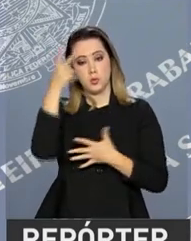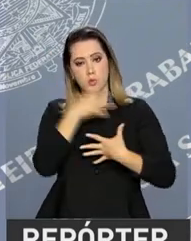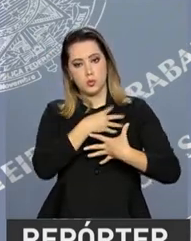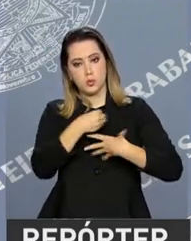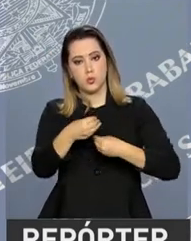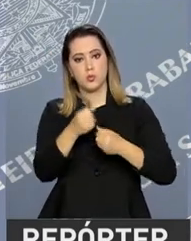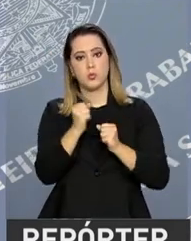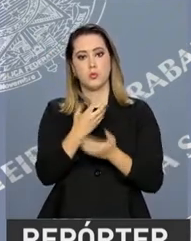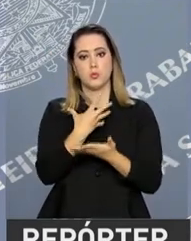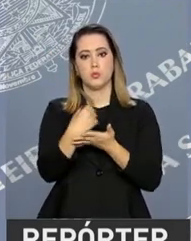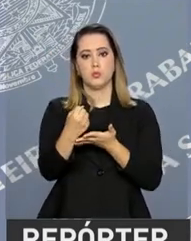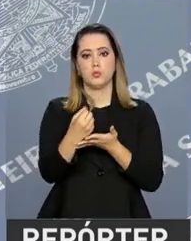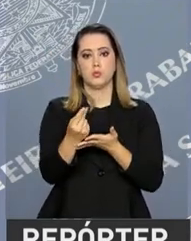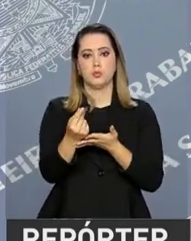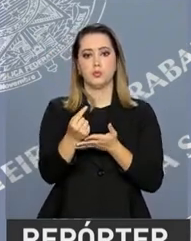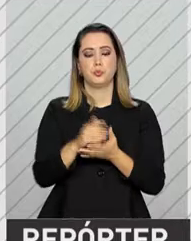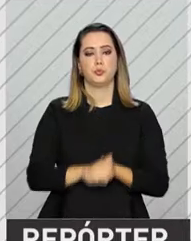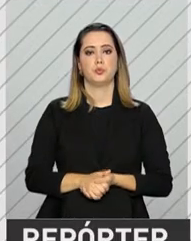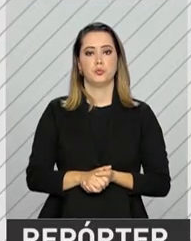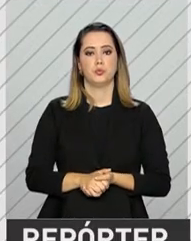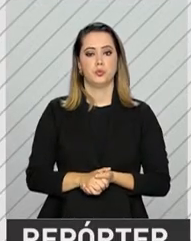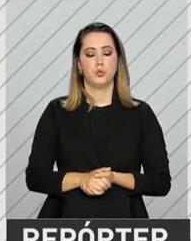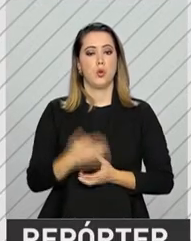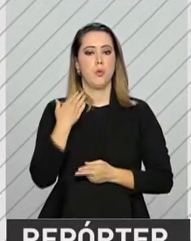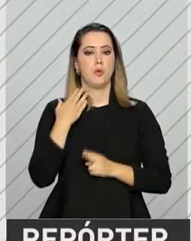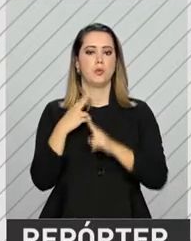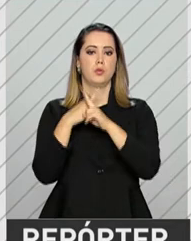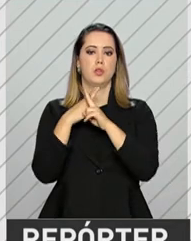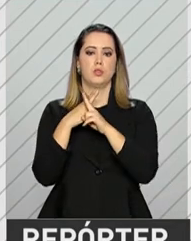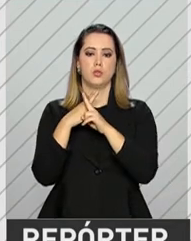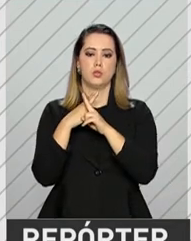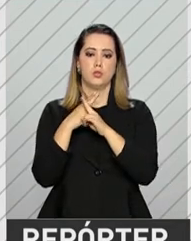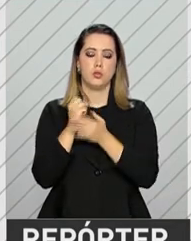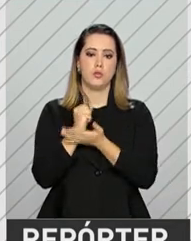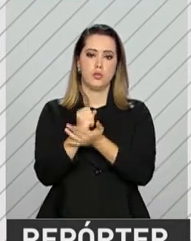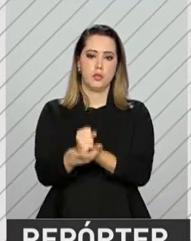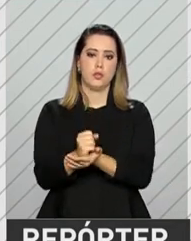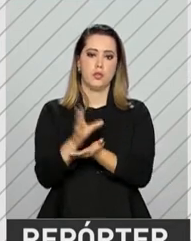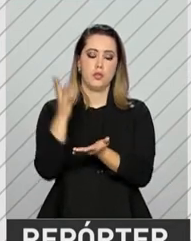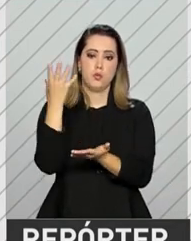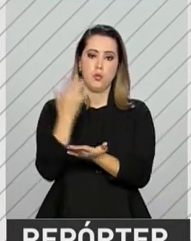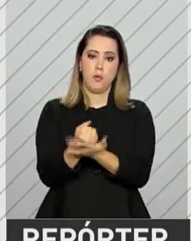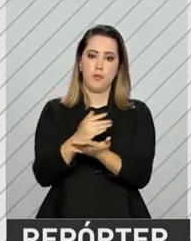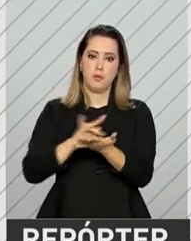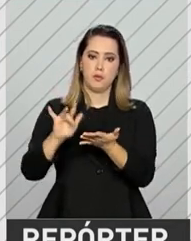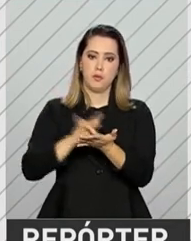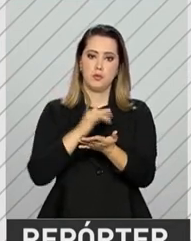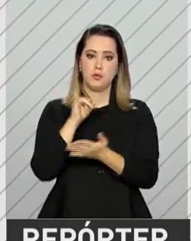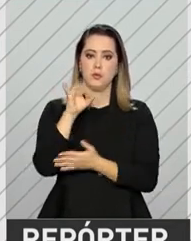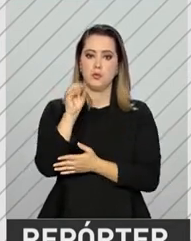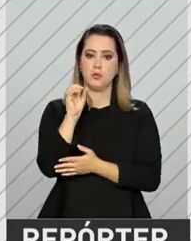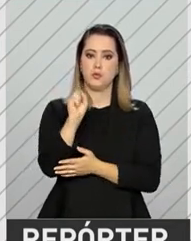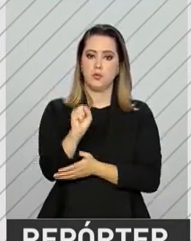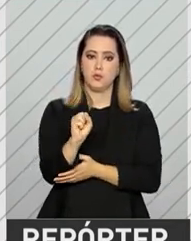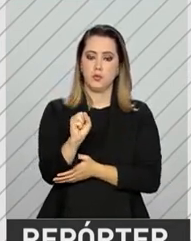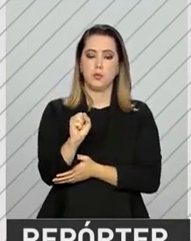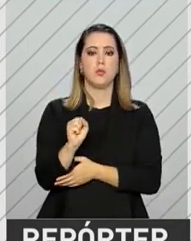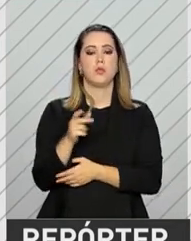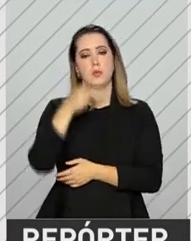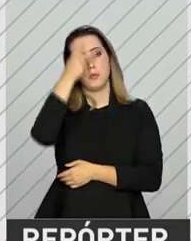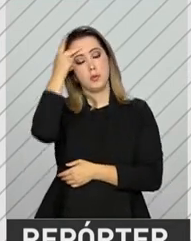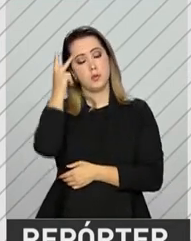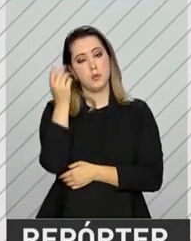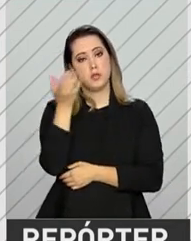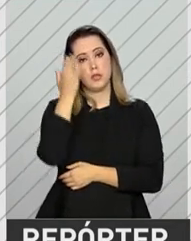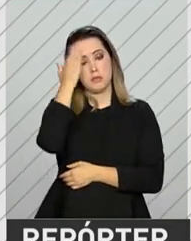vão receber os valores a caixa econômica federal disponível um aplicativo para ios e s em droid para